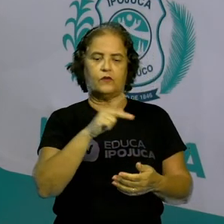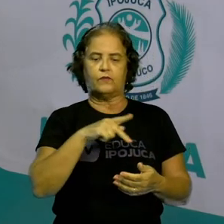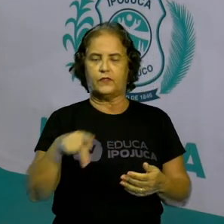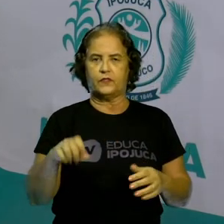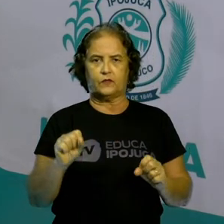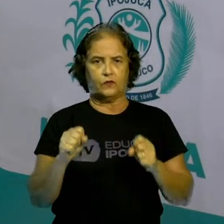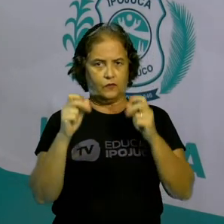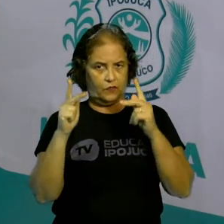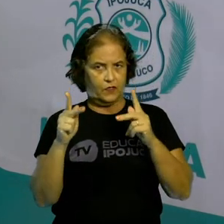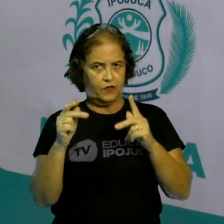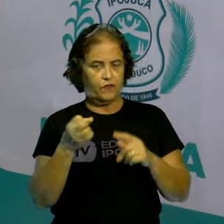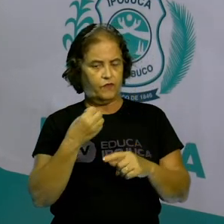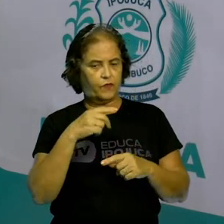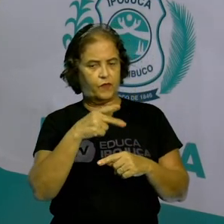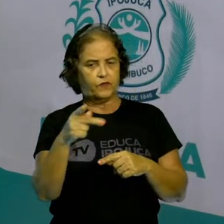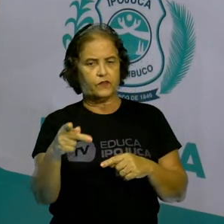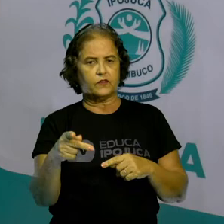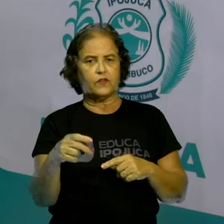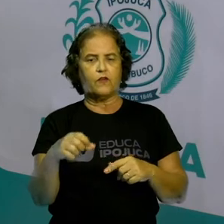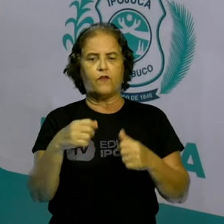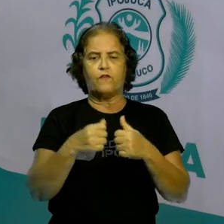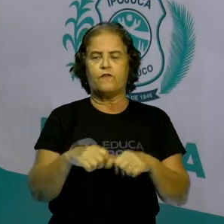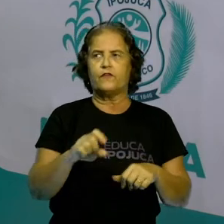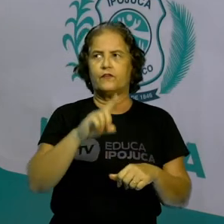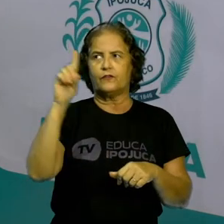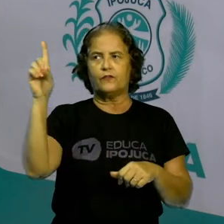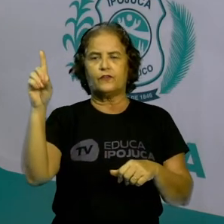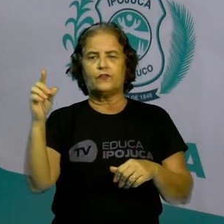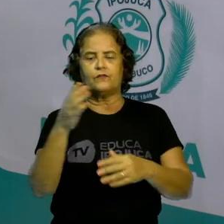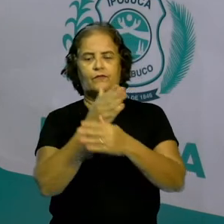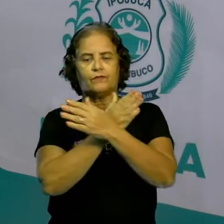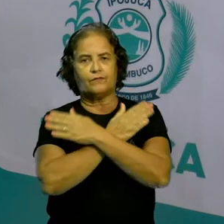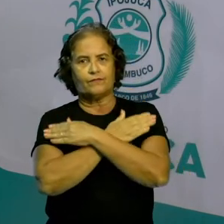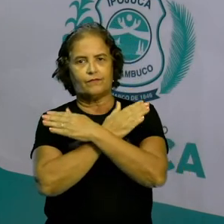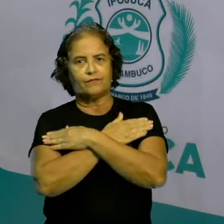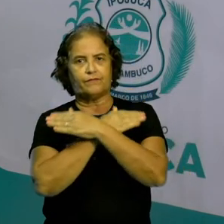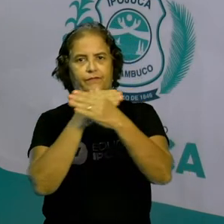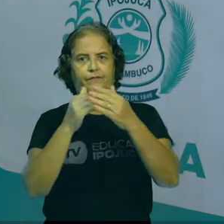Foi muito bom estar com vocês hoje. Fiquem com Deus e um abraço.